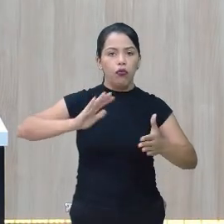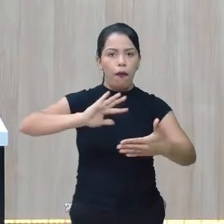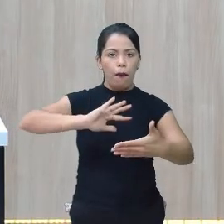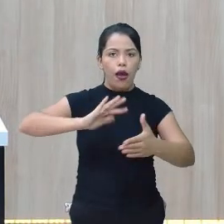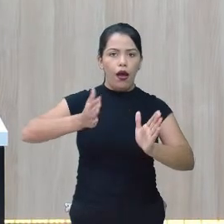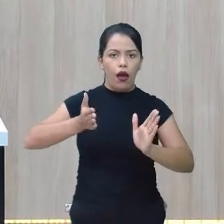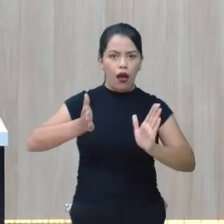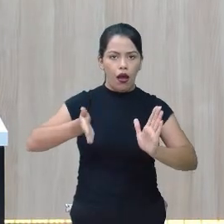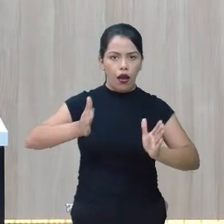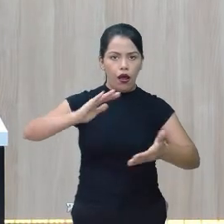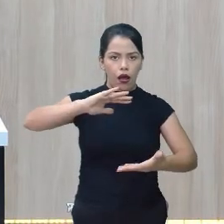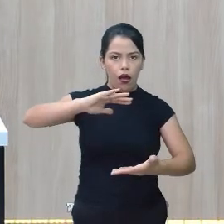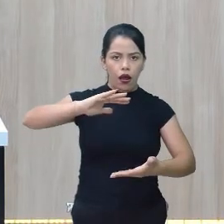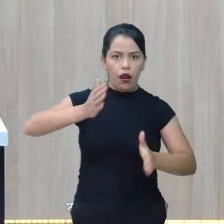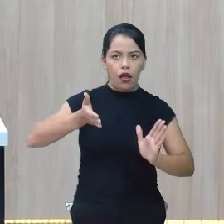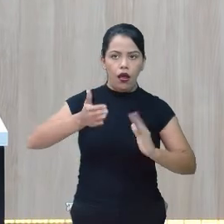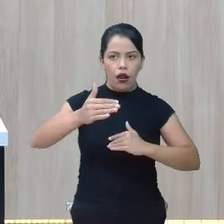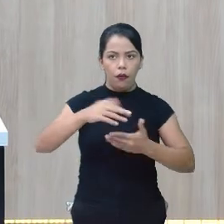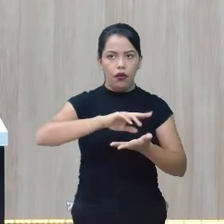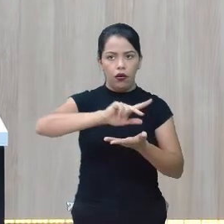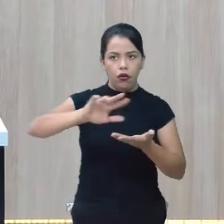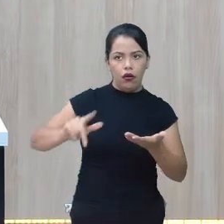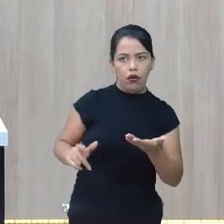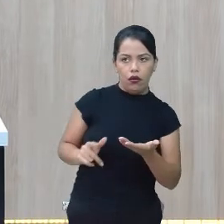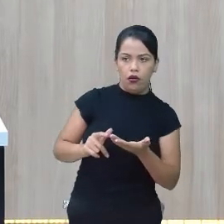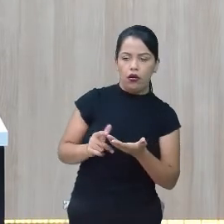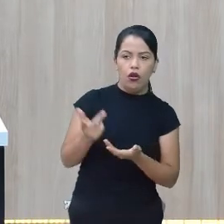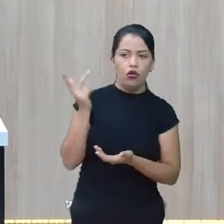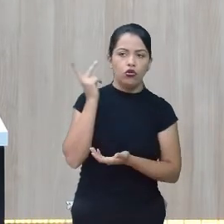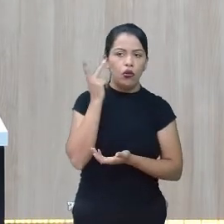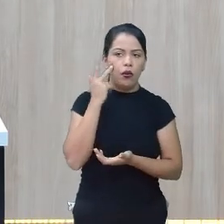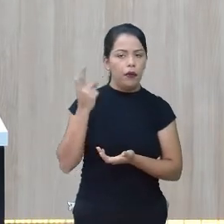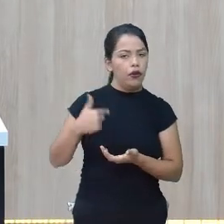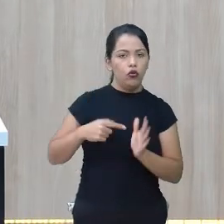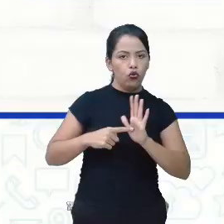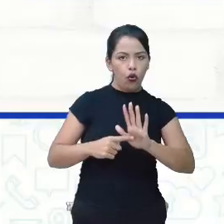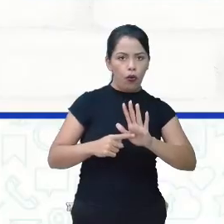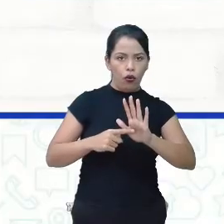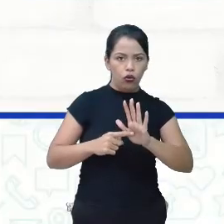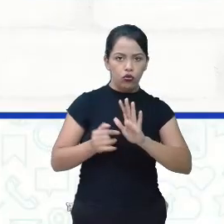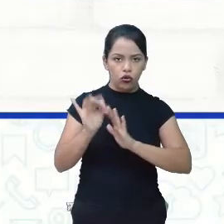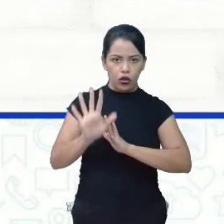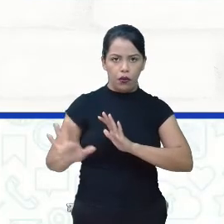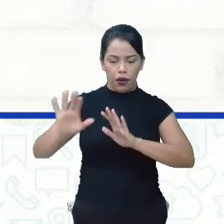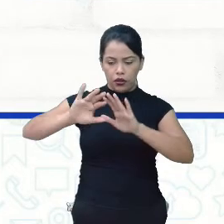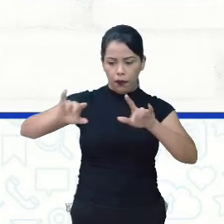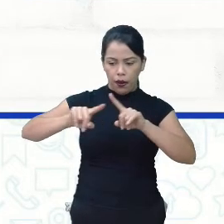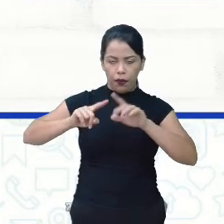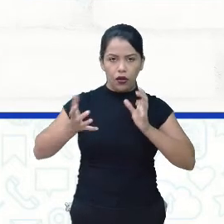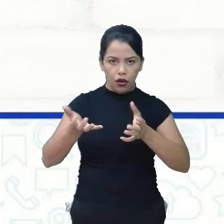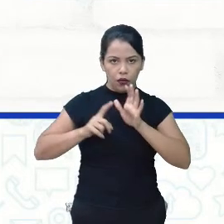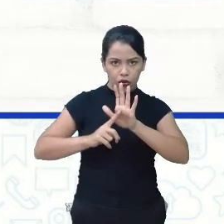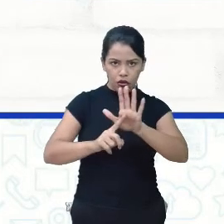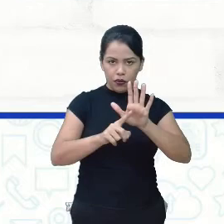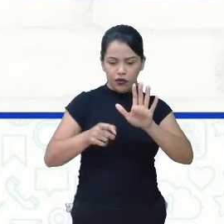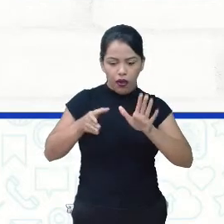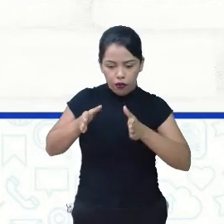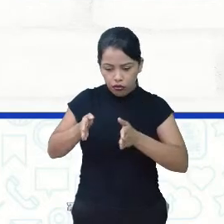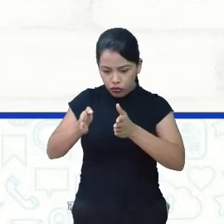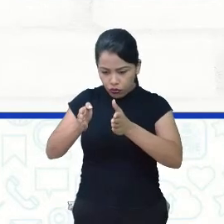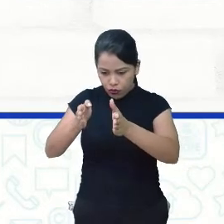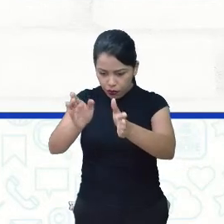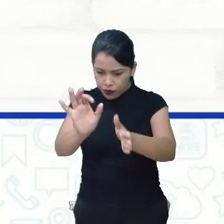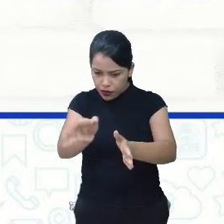dia, separado das outras, mas essa daqui eu achei bem interessante porque mostra um paralelepípedo bem certinho, né? E aí, nesse caso, você tem que ter